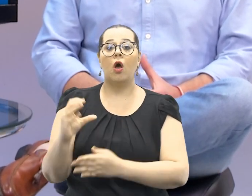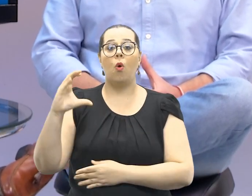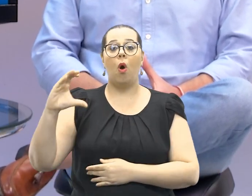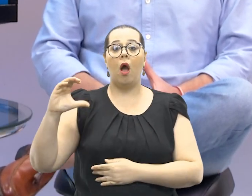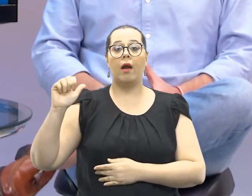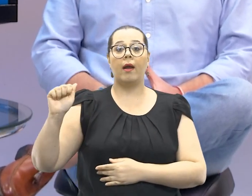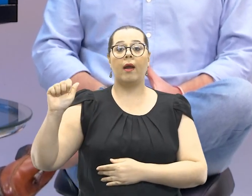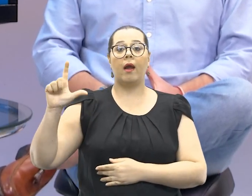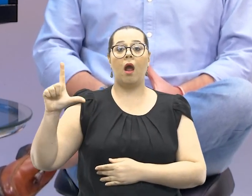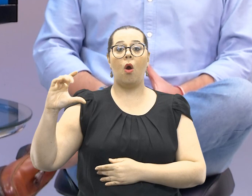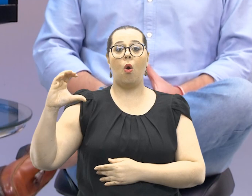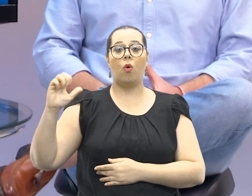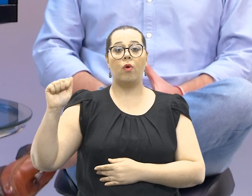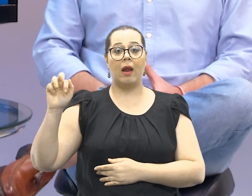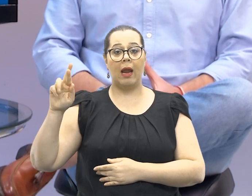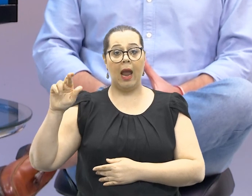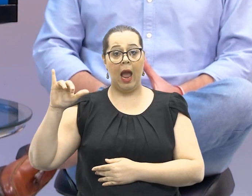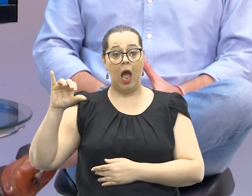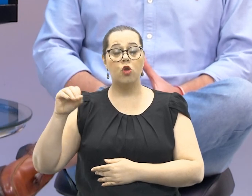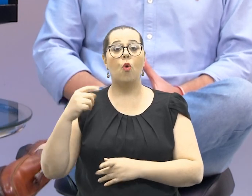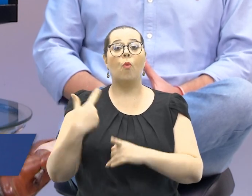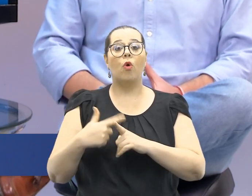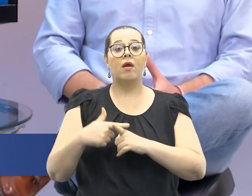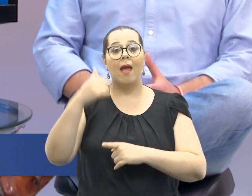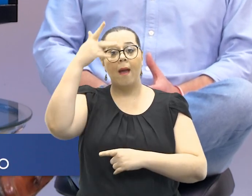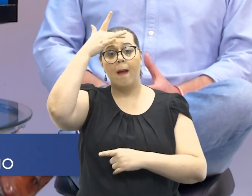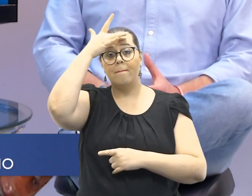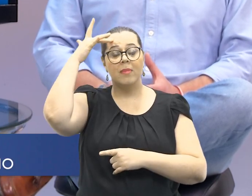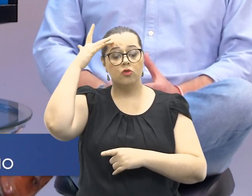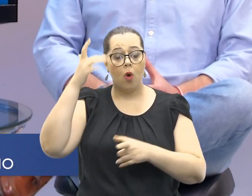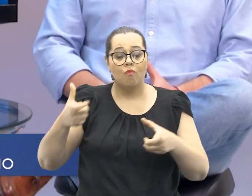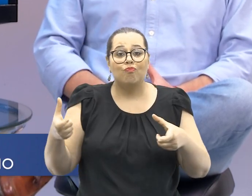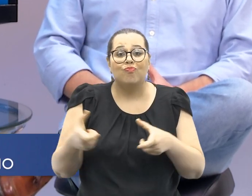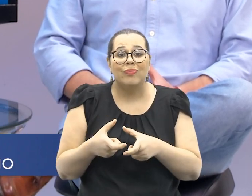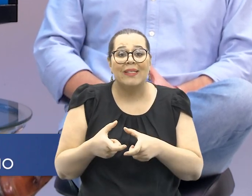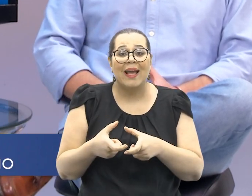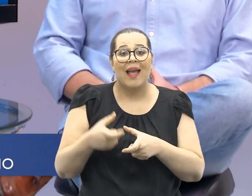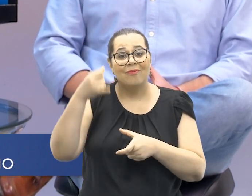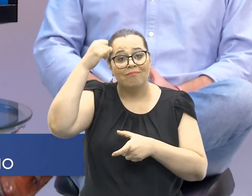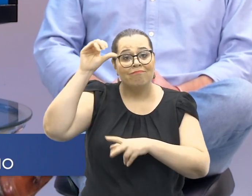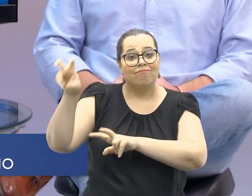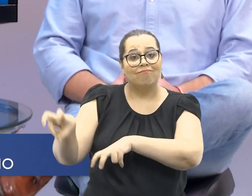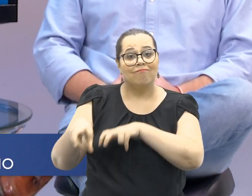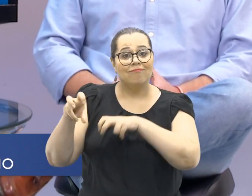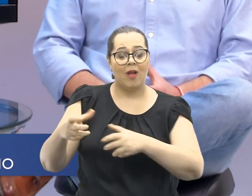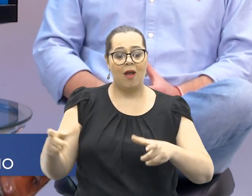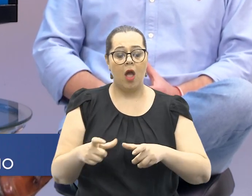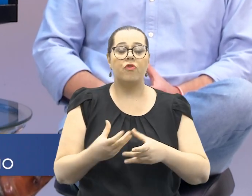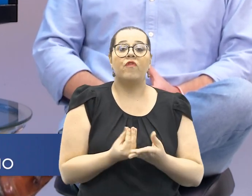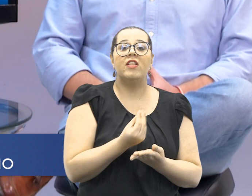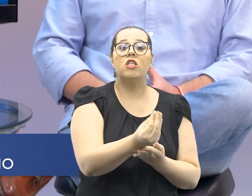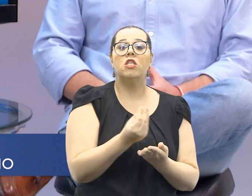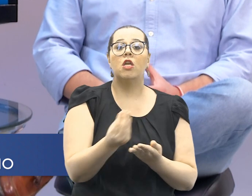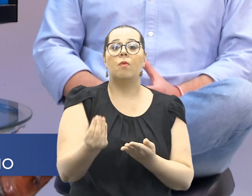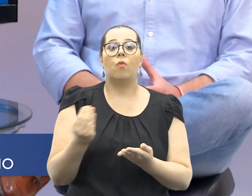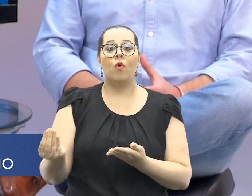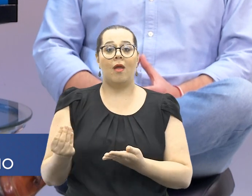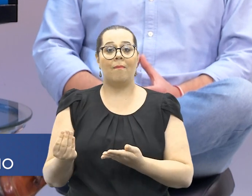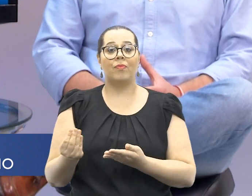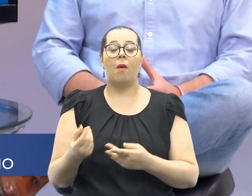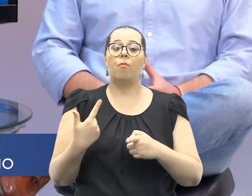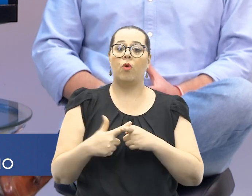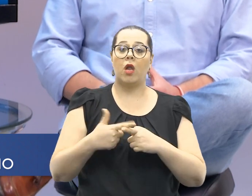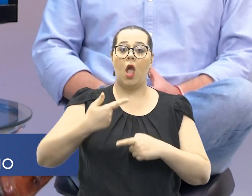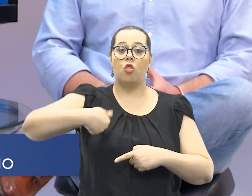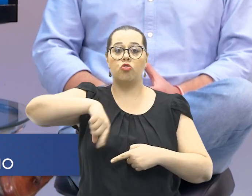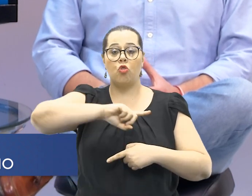produtores rurais. É um projeto muito interessante que a gente entra, nós enquanto poder público, dando